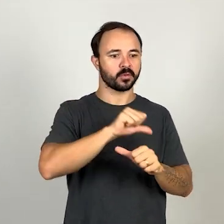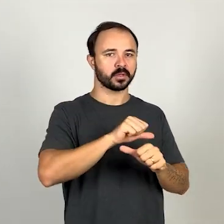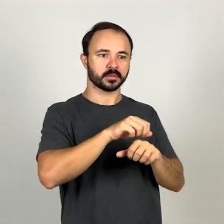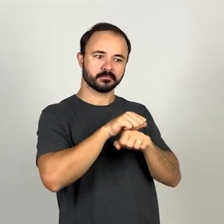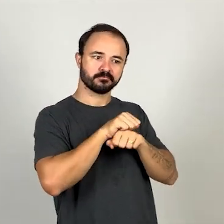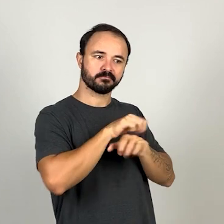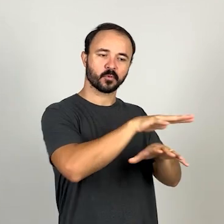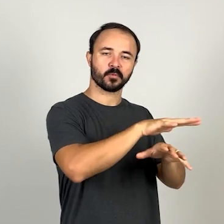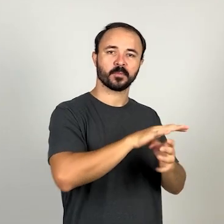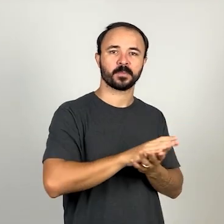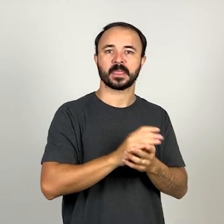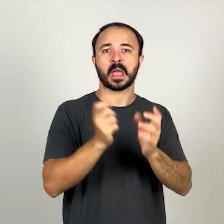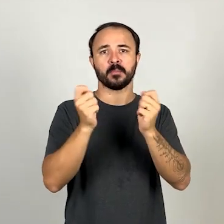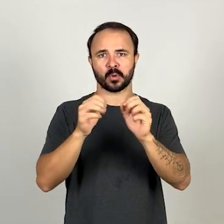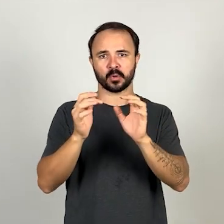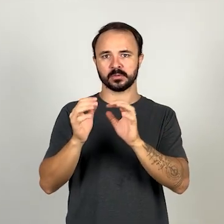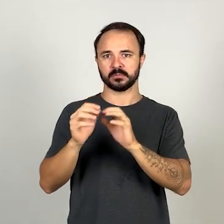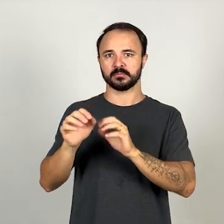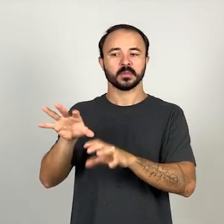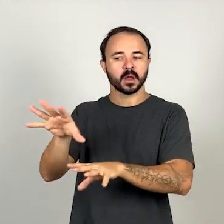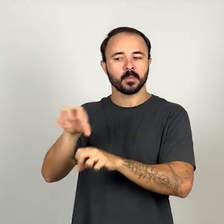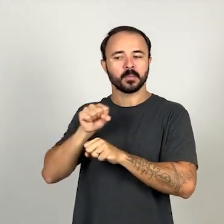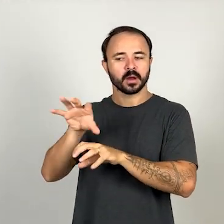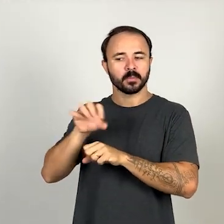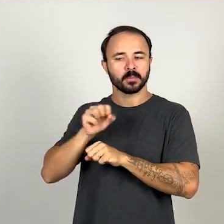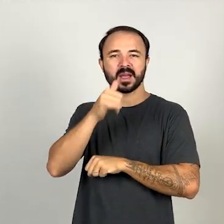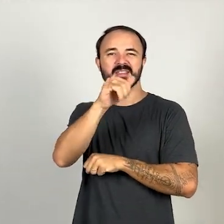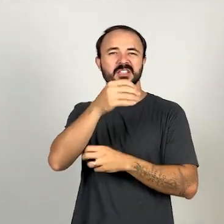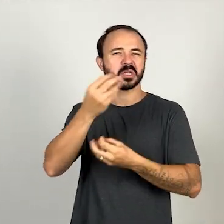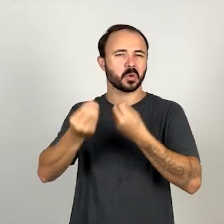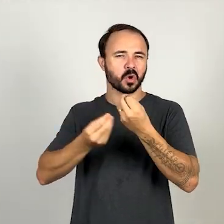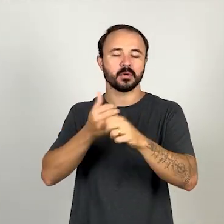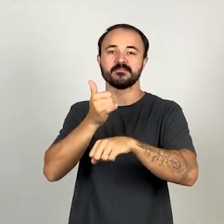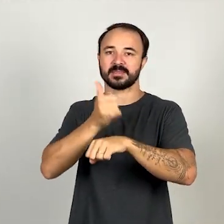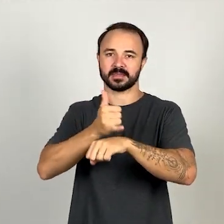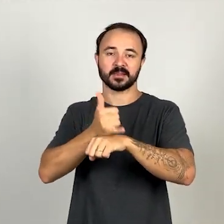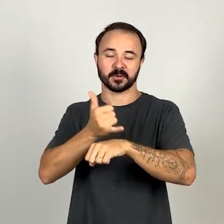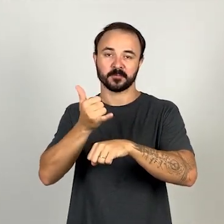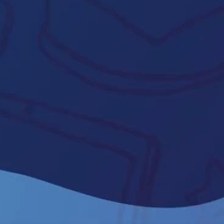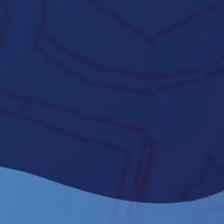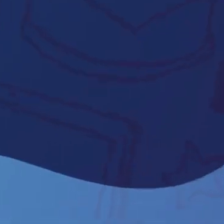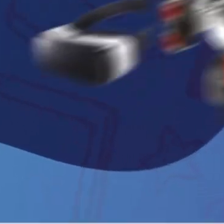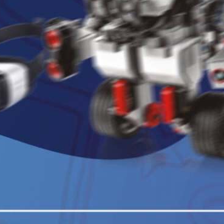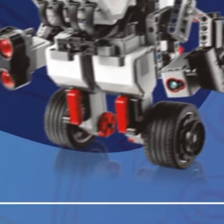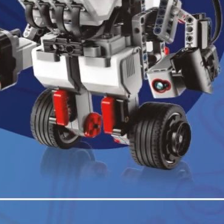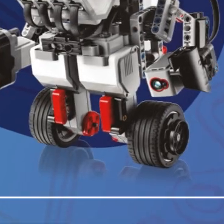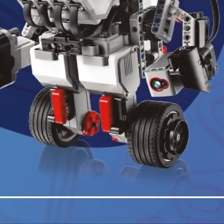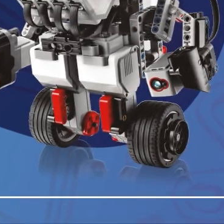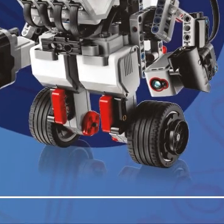condutor. Elemento esse que pode ser um fio, uma determinada placa ou um determinado metal.